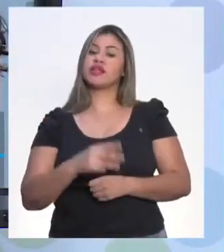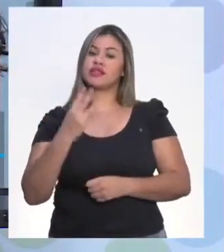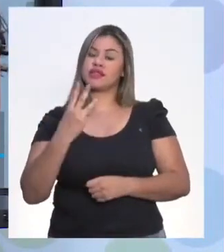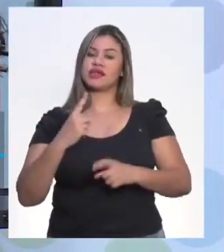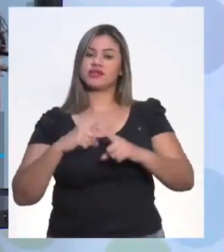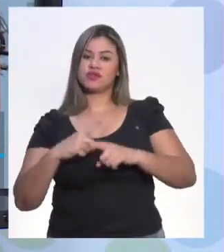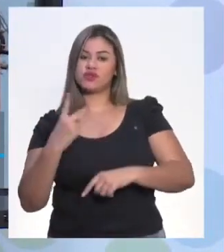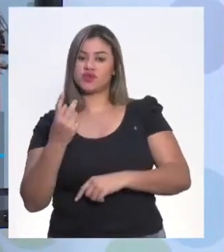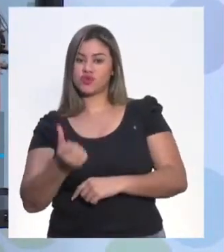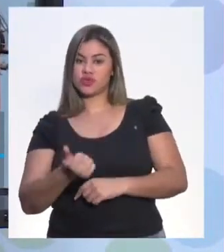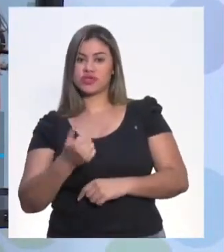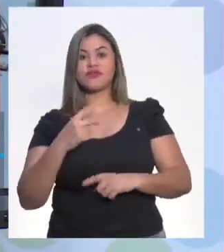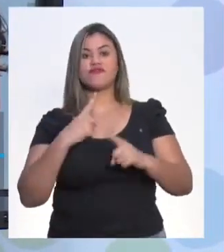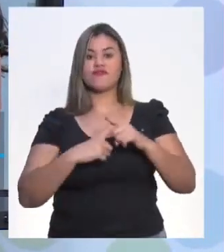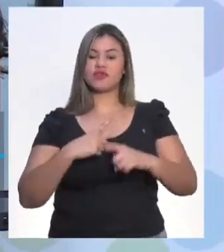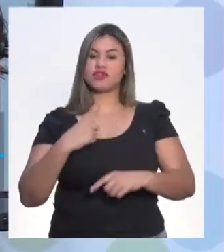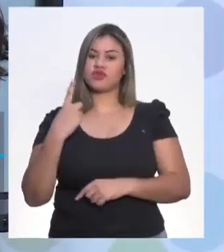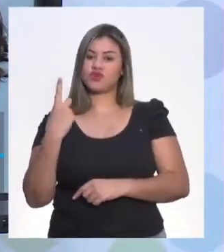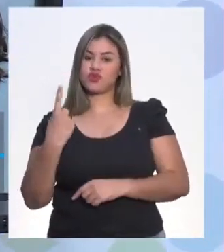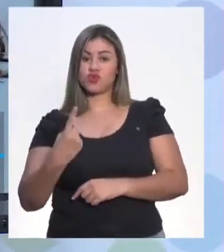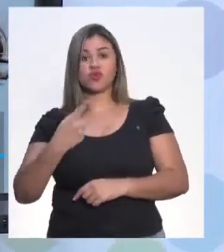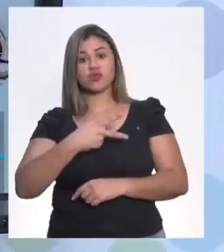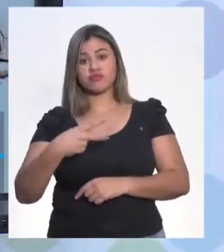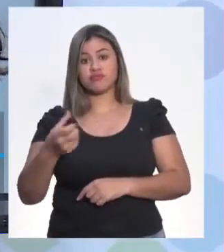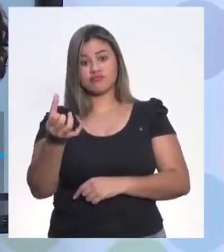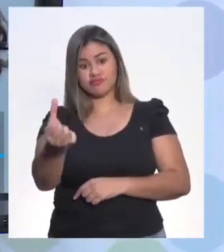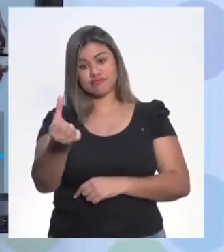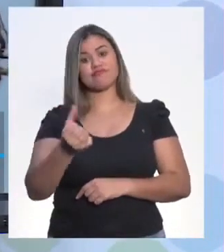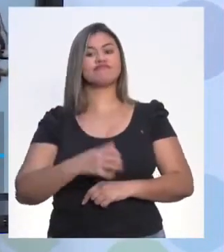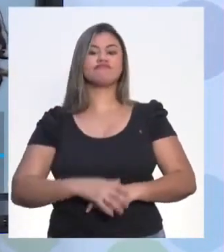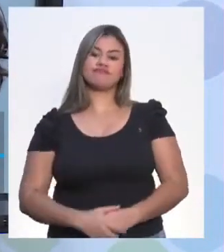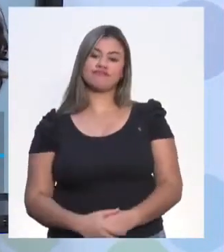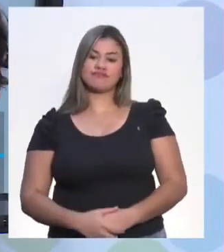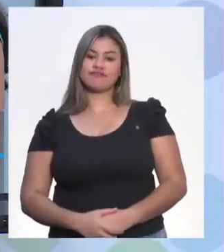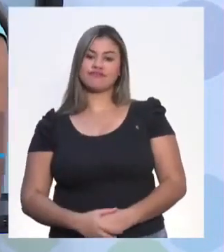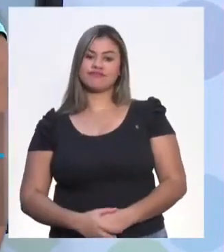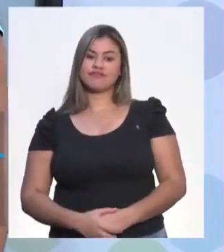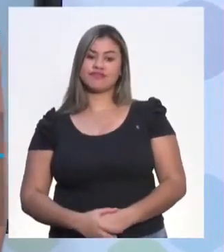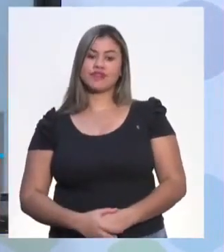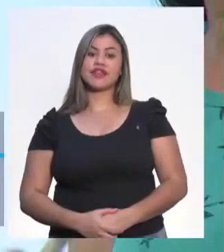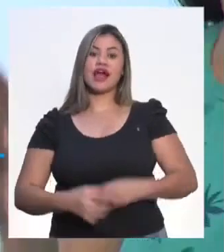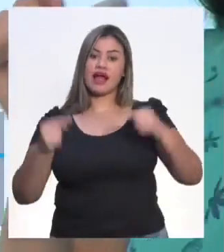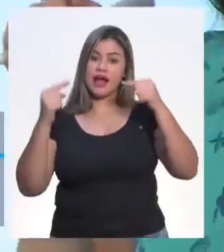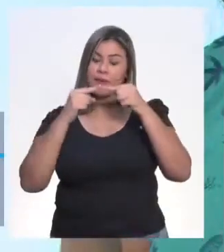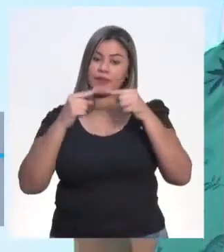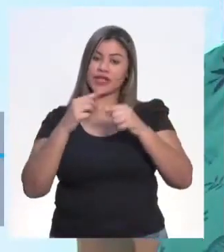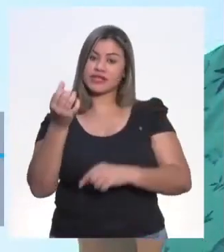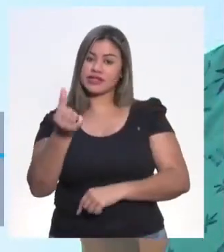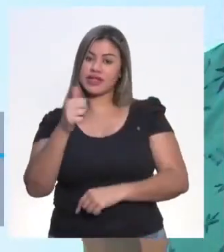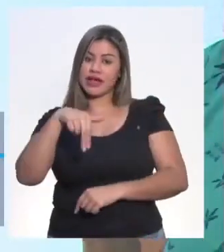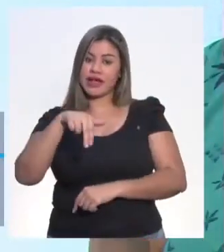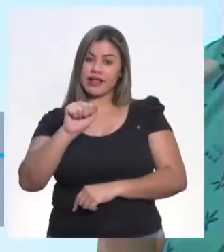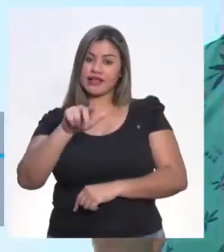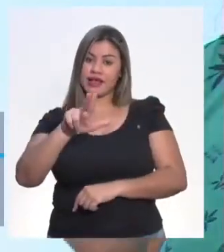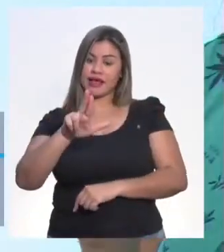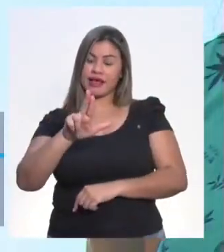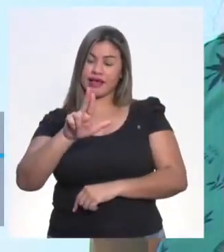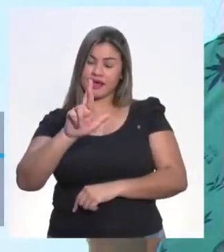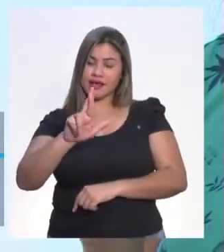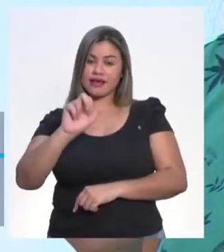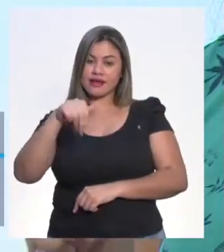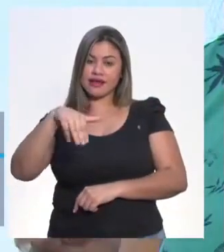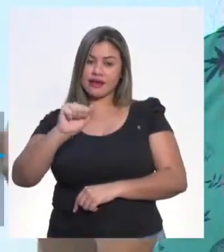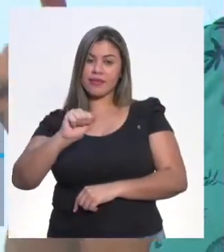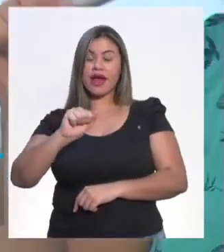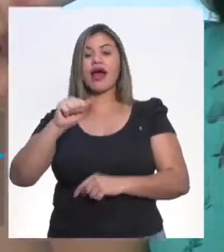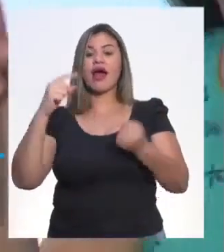vezes 2, 6. 6 vezes 1, 6. Então, eu vou ter 6 anagramas que começam com